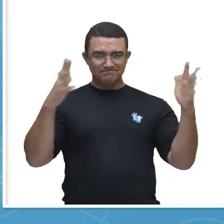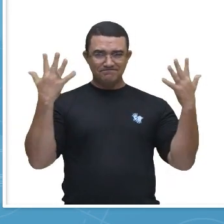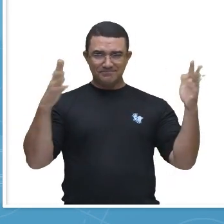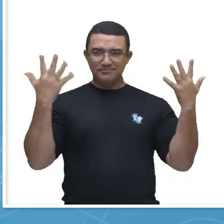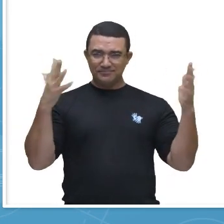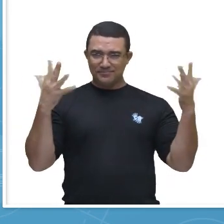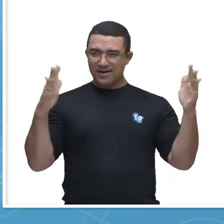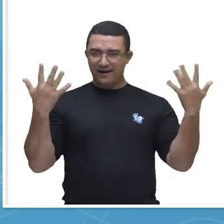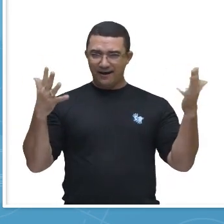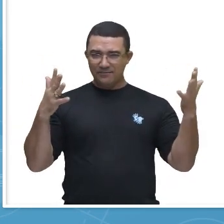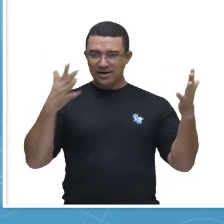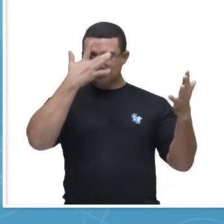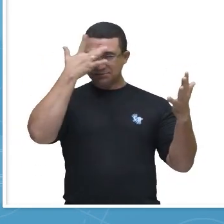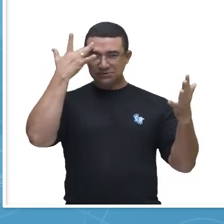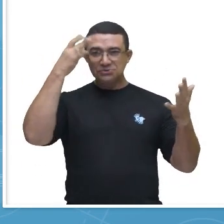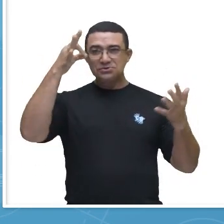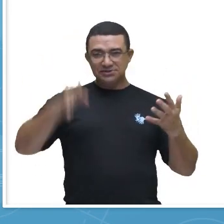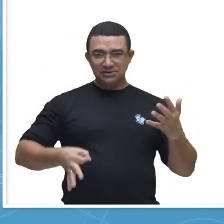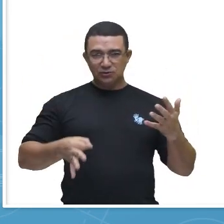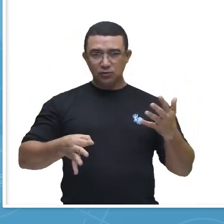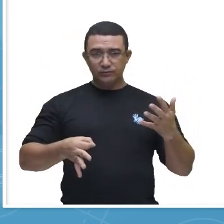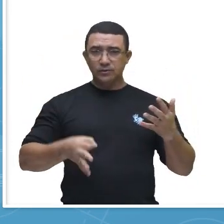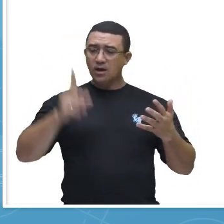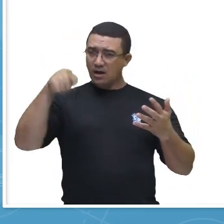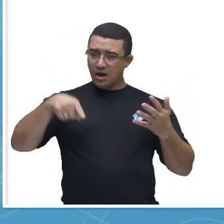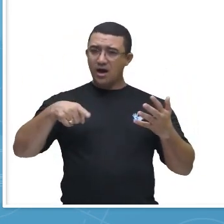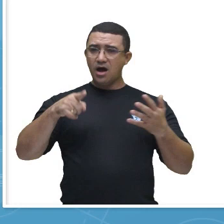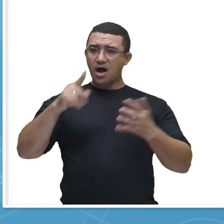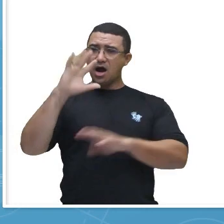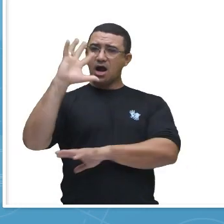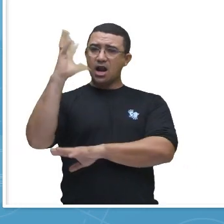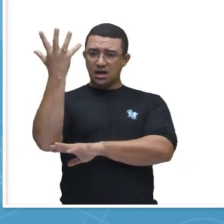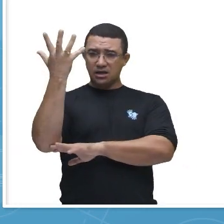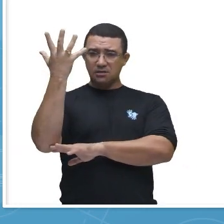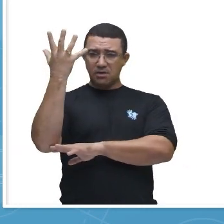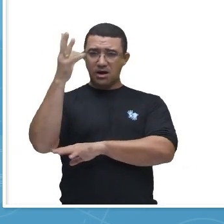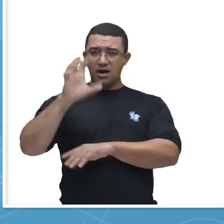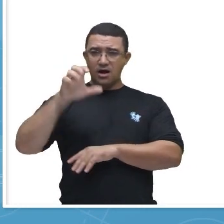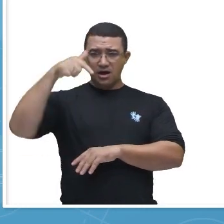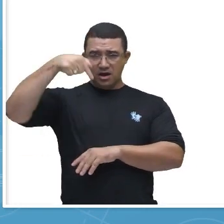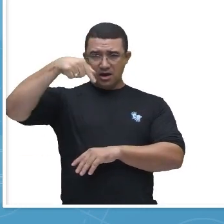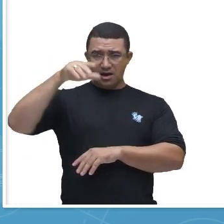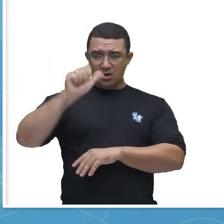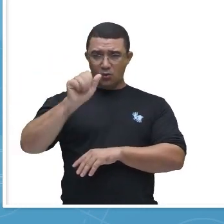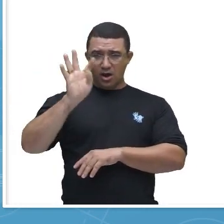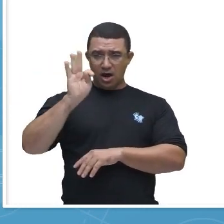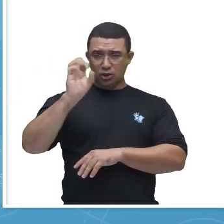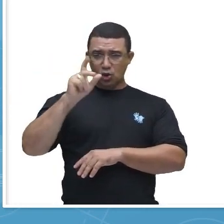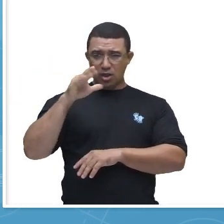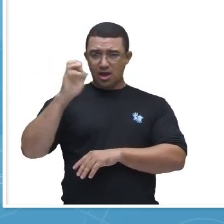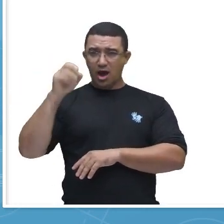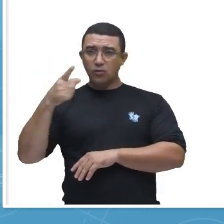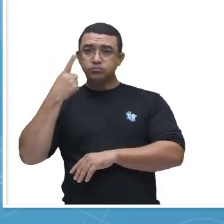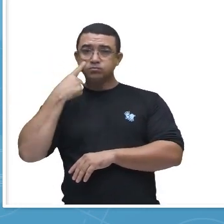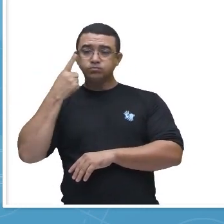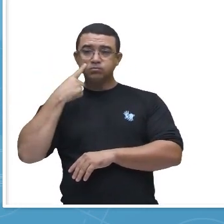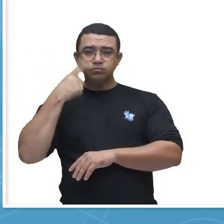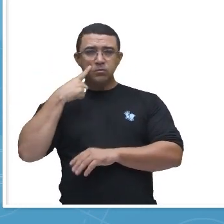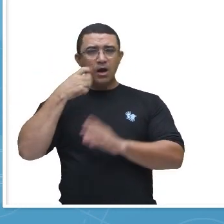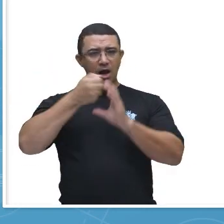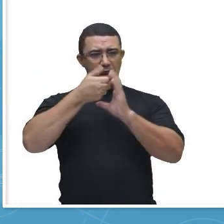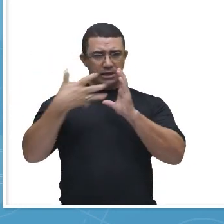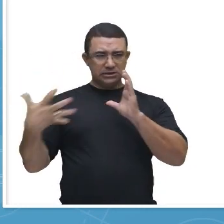quem acertou, tá? É o clima equatorial, tá aqui todas as características principais,